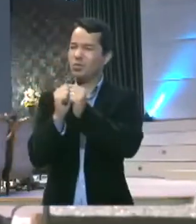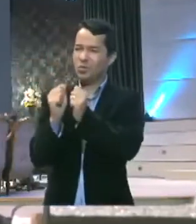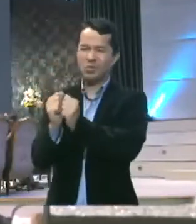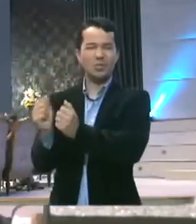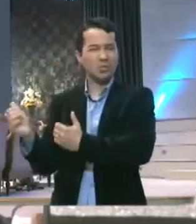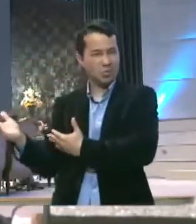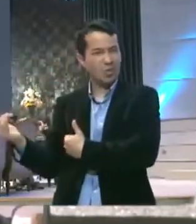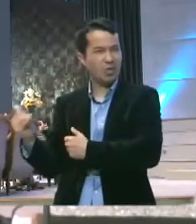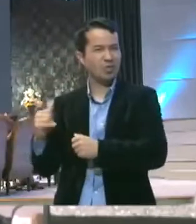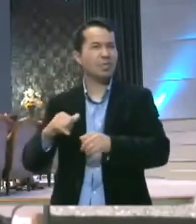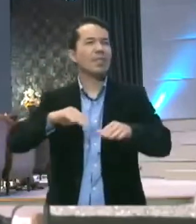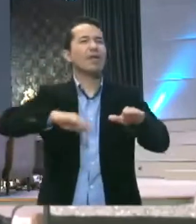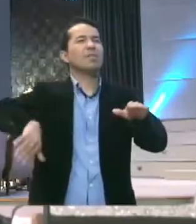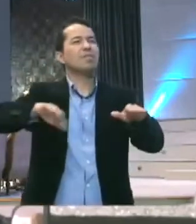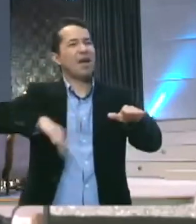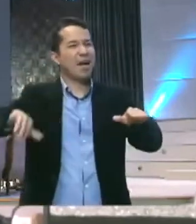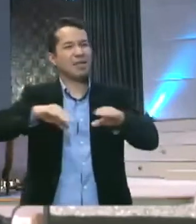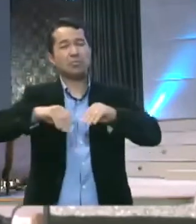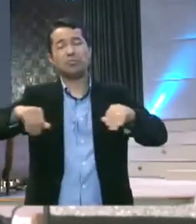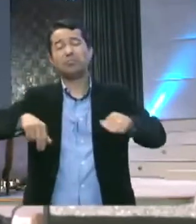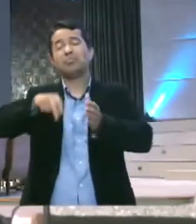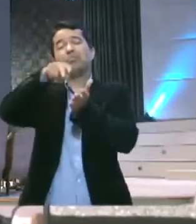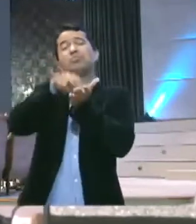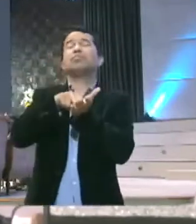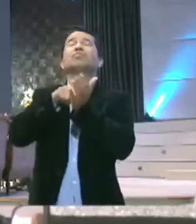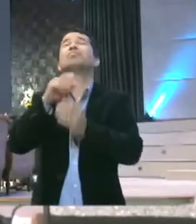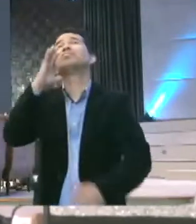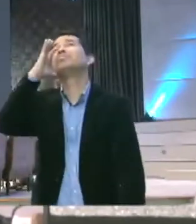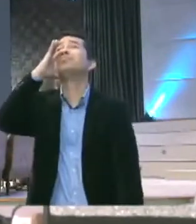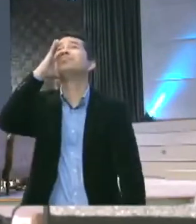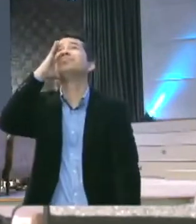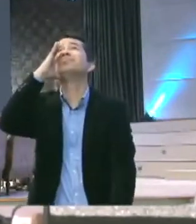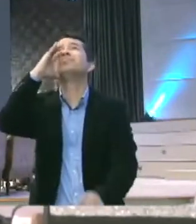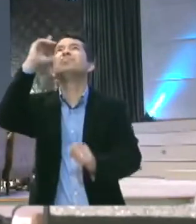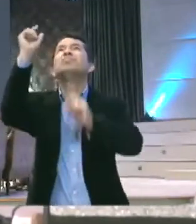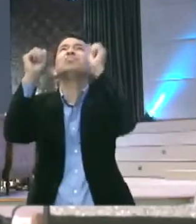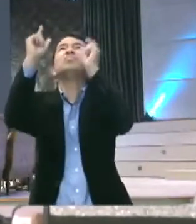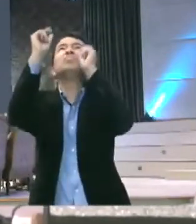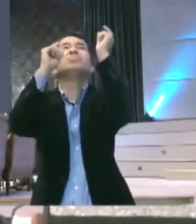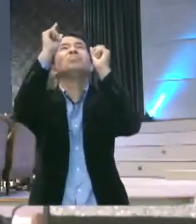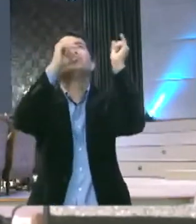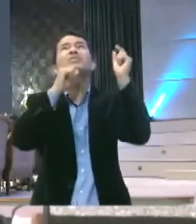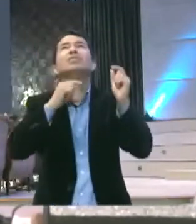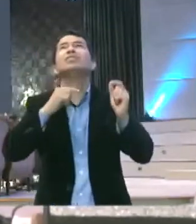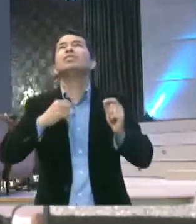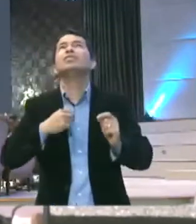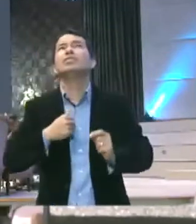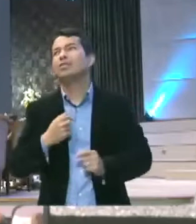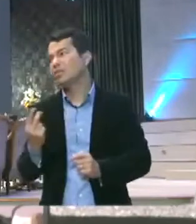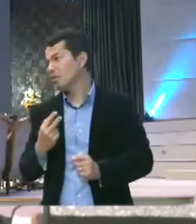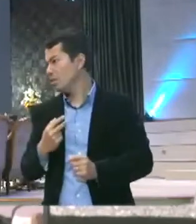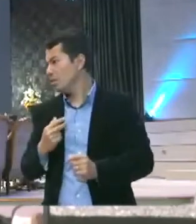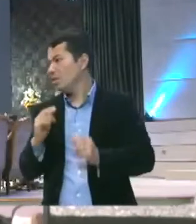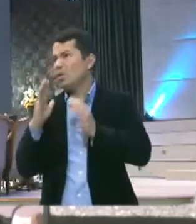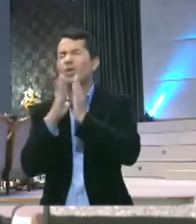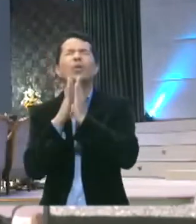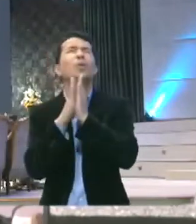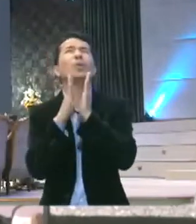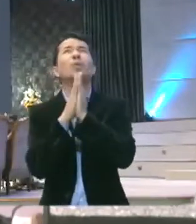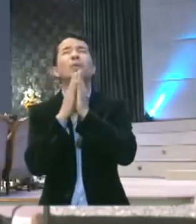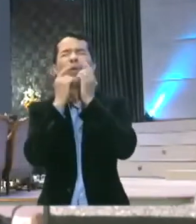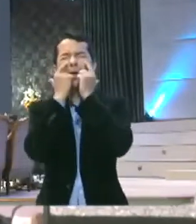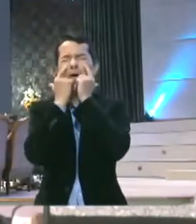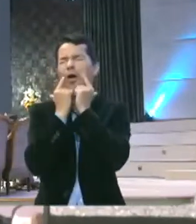a gente pode ver muito mais as estrelas ea gente começou a sentir a presença de deus e eu e ele começamos a chorar ali na